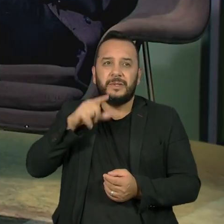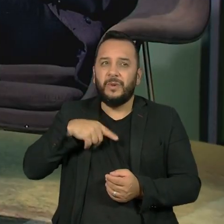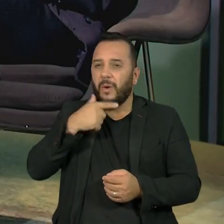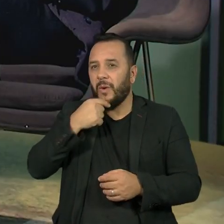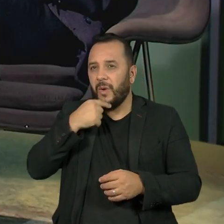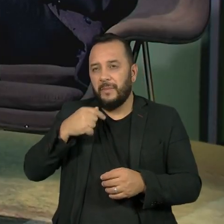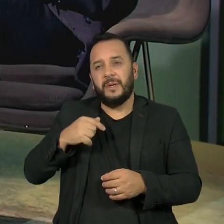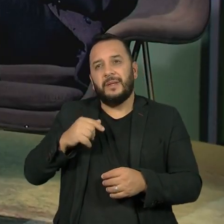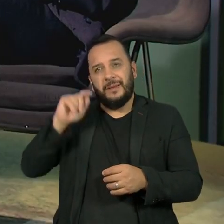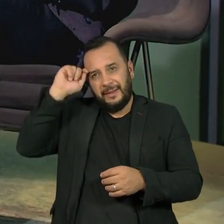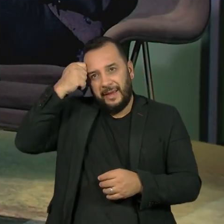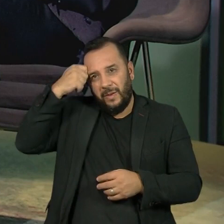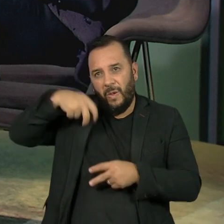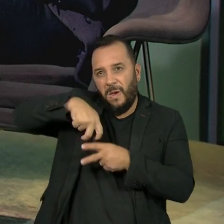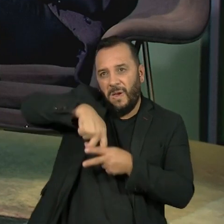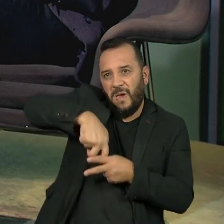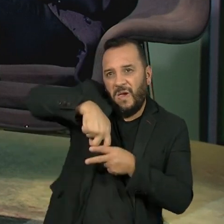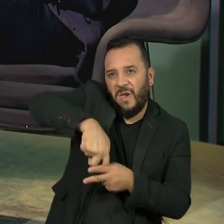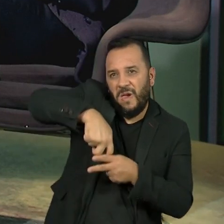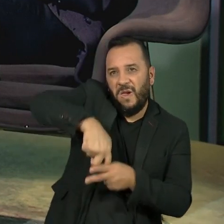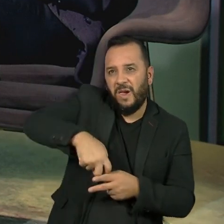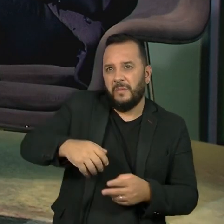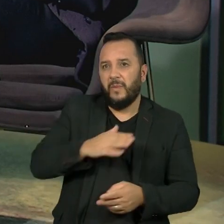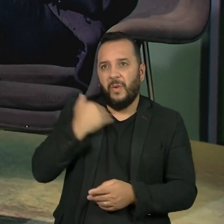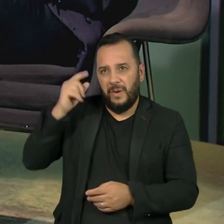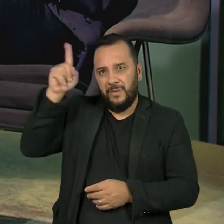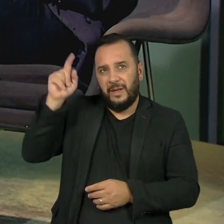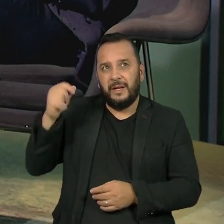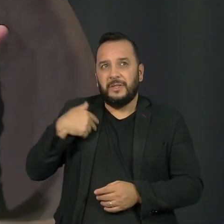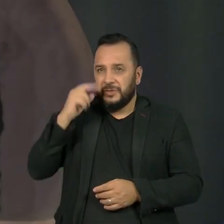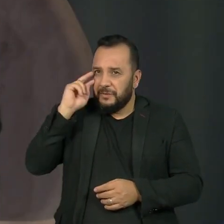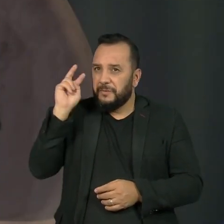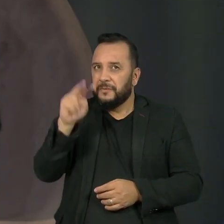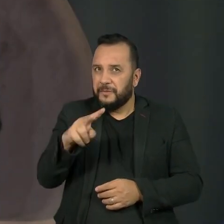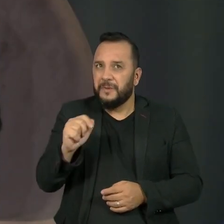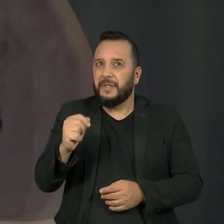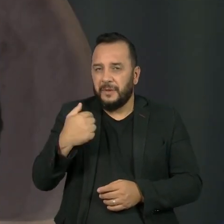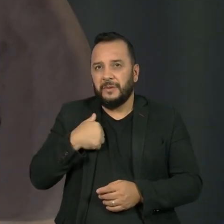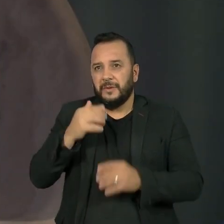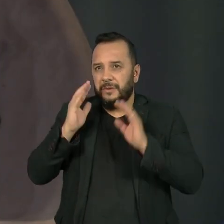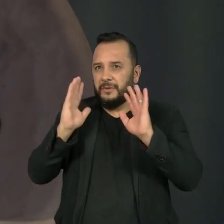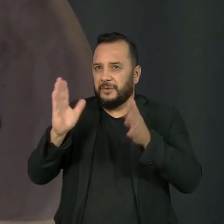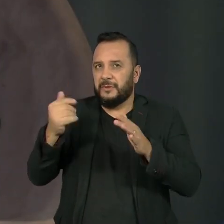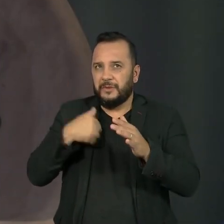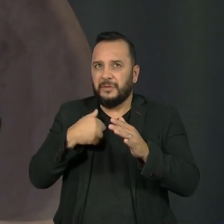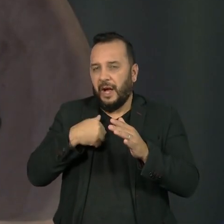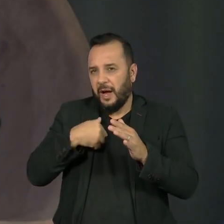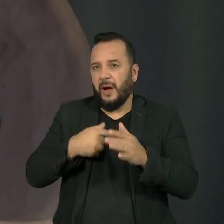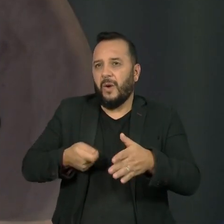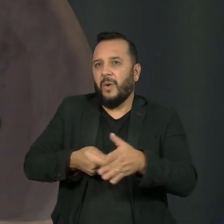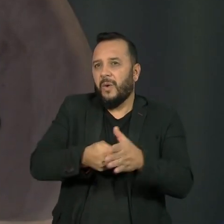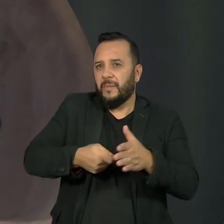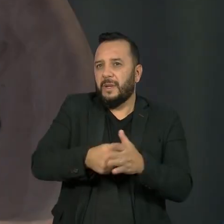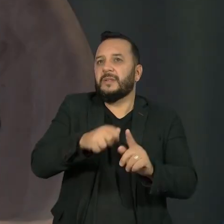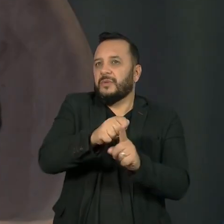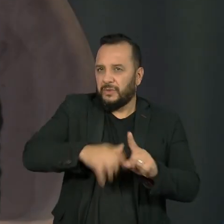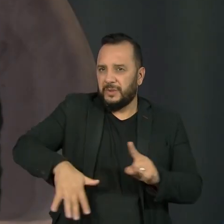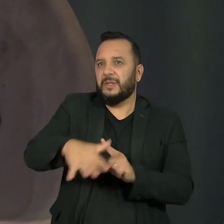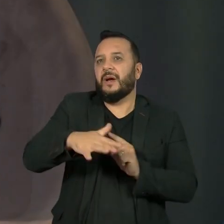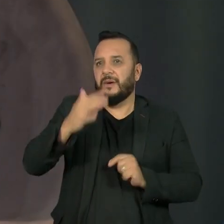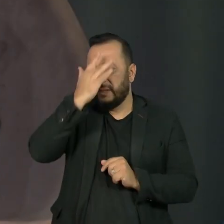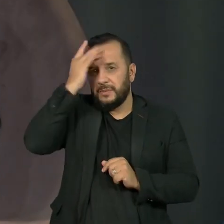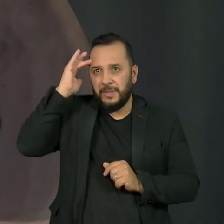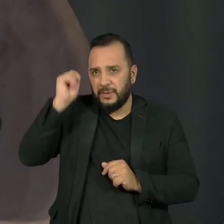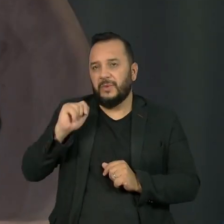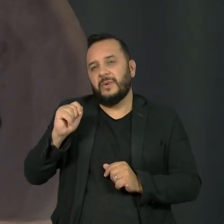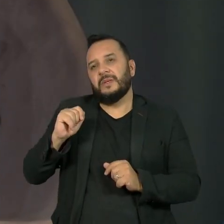nós todos estávamos em si mesmados em nossas casas, a gente viu surgirem quadradinhos pretos no Instagram e uma cobrança social das pessoas